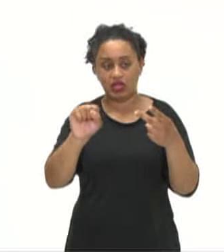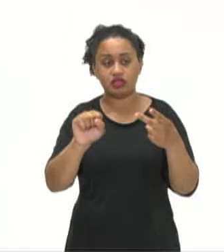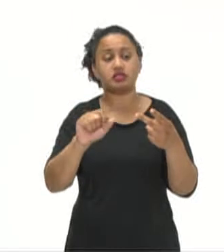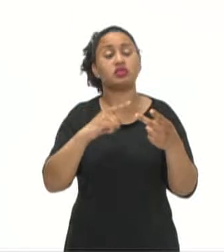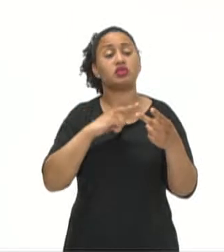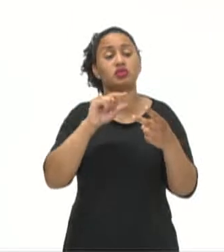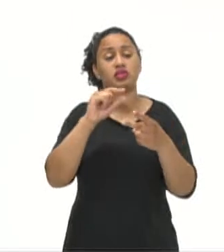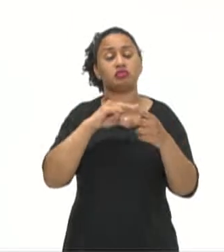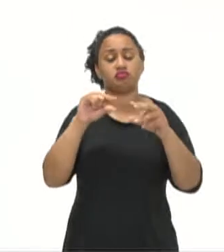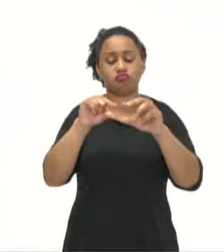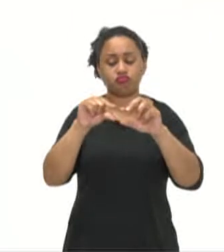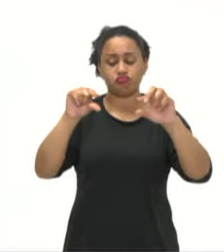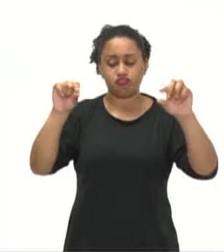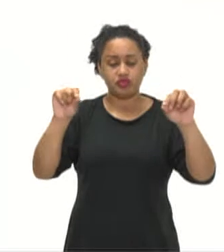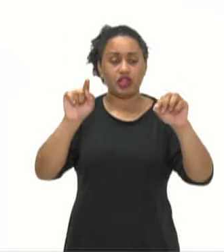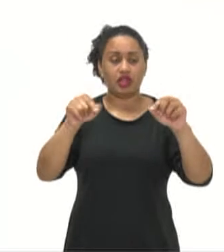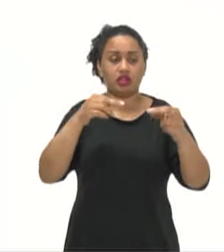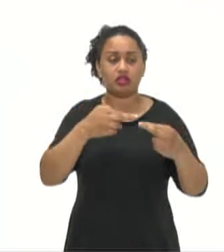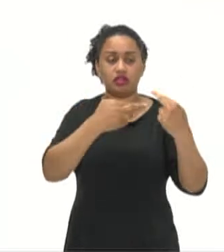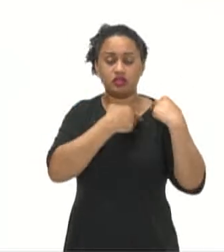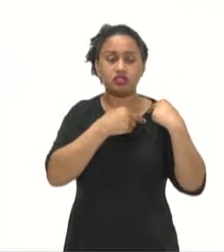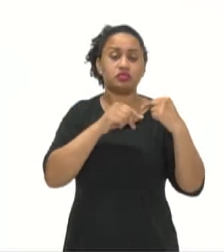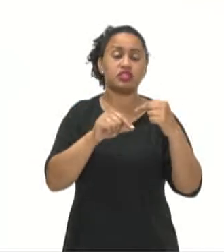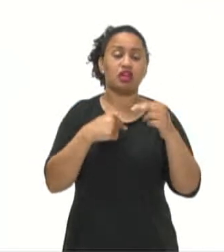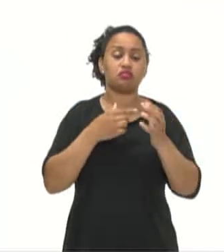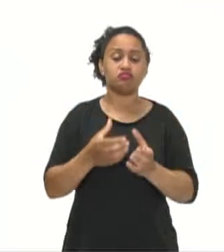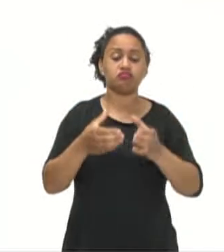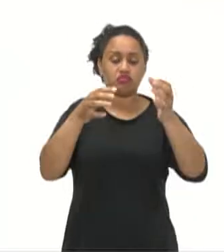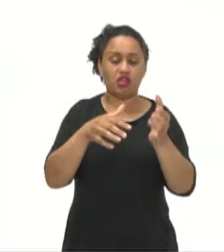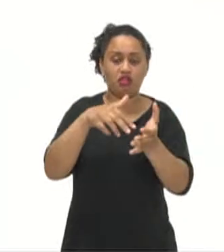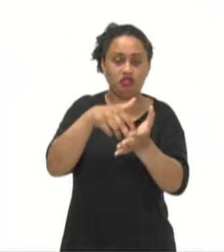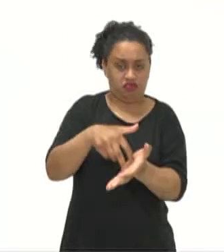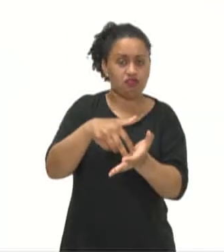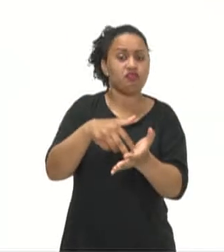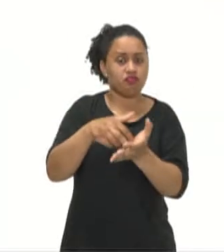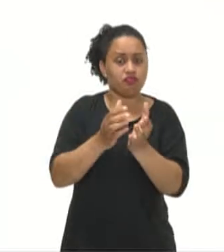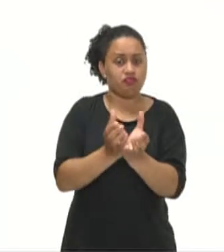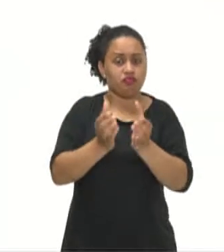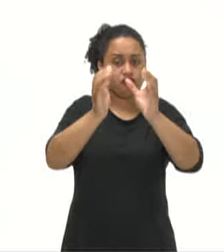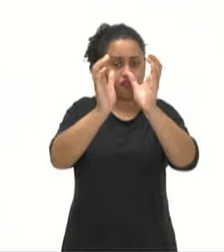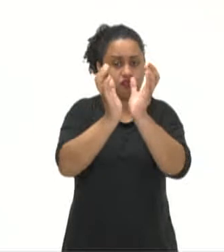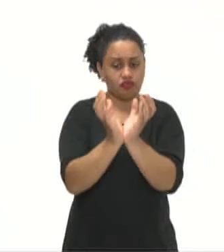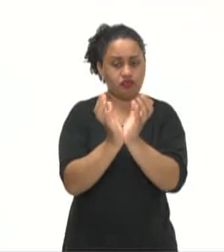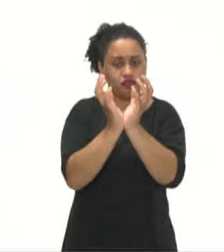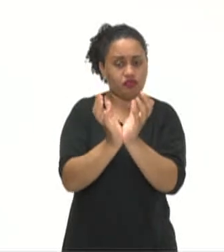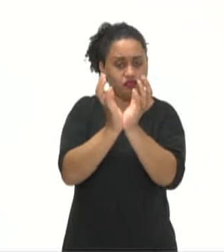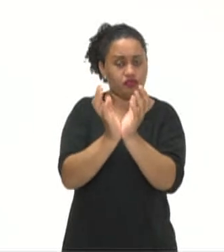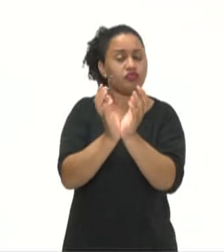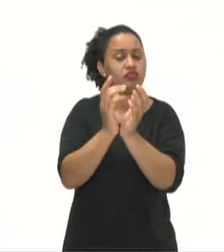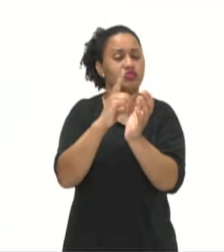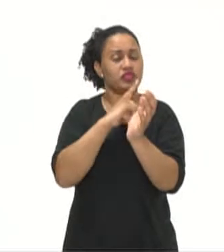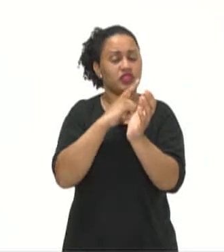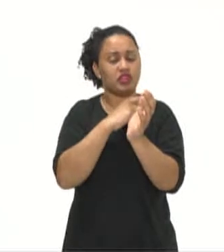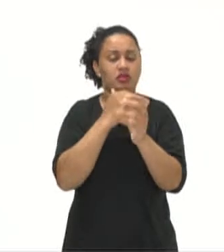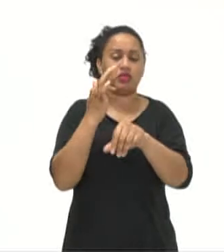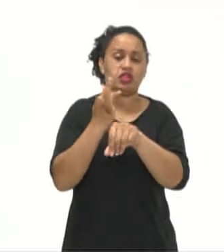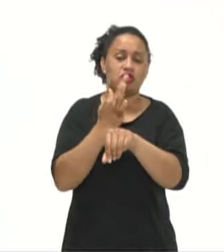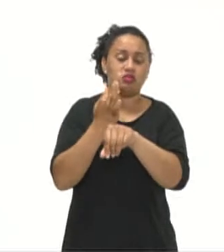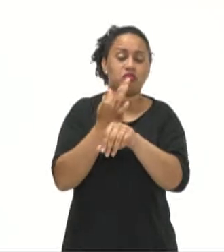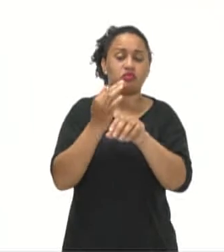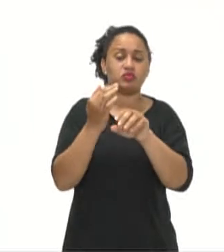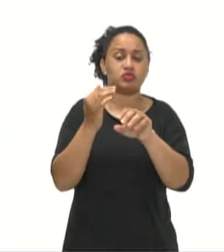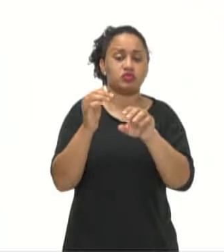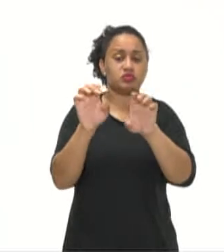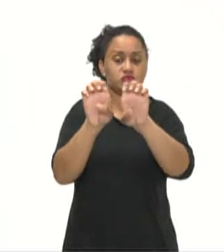que é responsável pela sustentação, formada por sílica, por cálcio, para dar uma estrutura mais